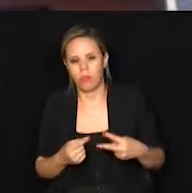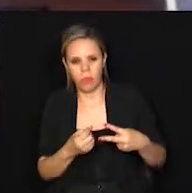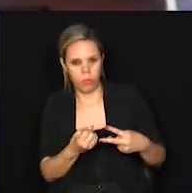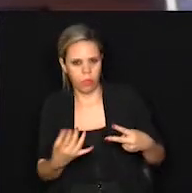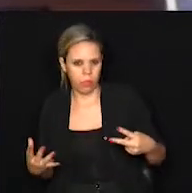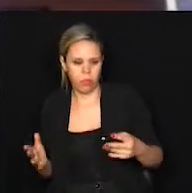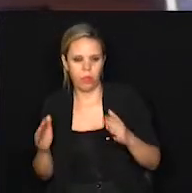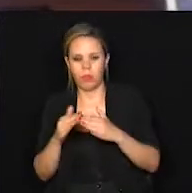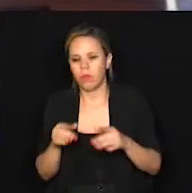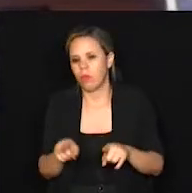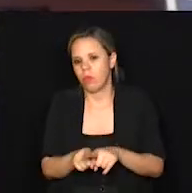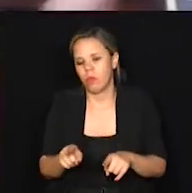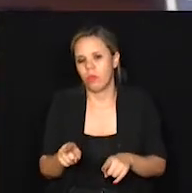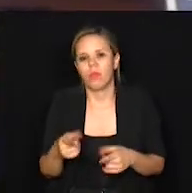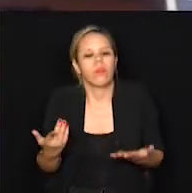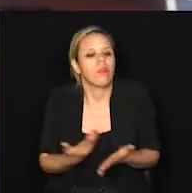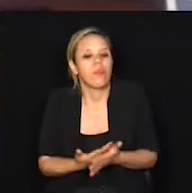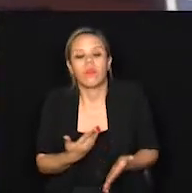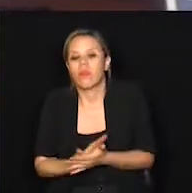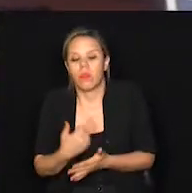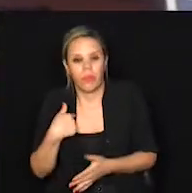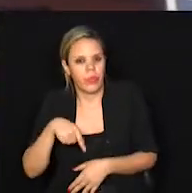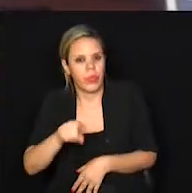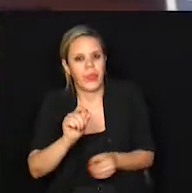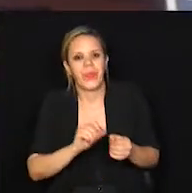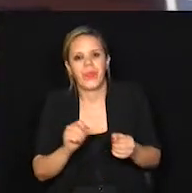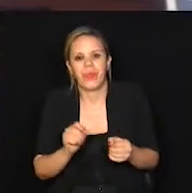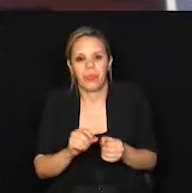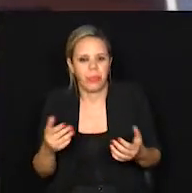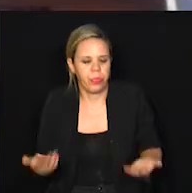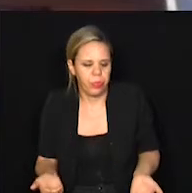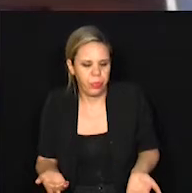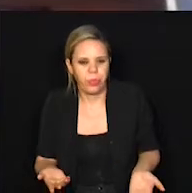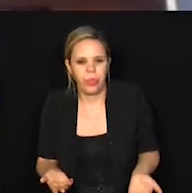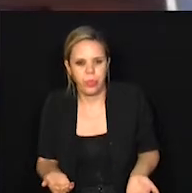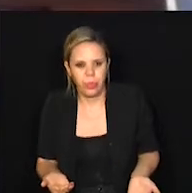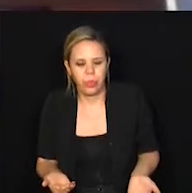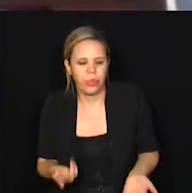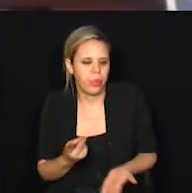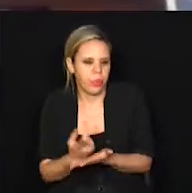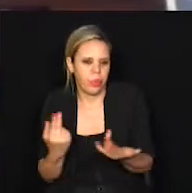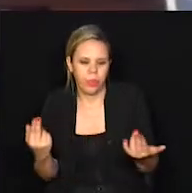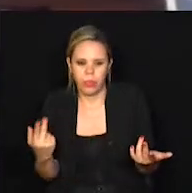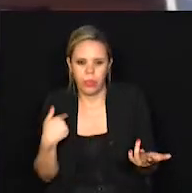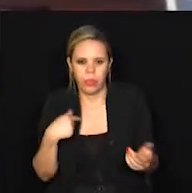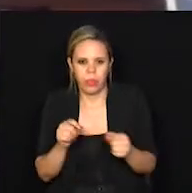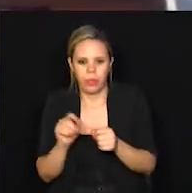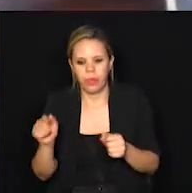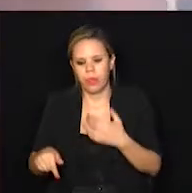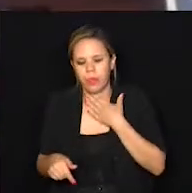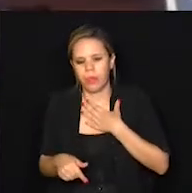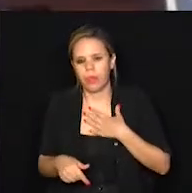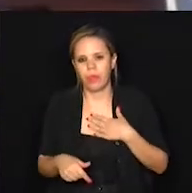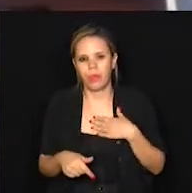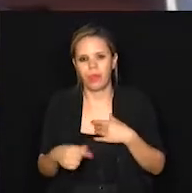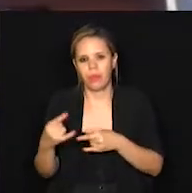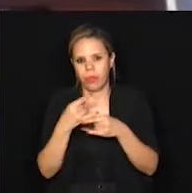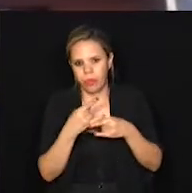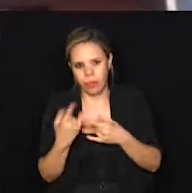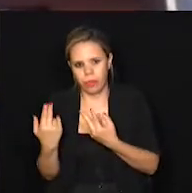estar em casa, o tipo de aula que eu vou ter que fazer vai ser a mesma que eu estou fazendo aqui, que eu faço no Zoom, como eu